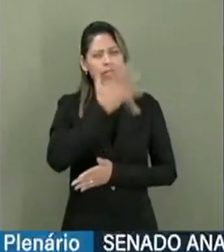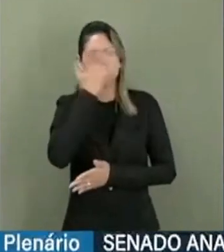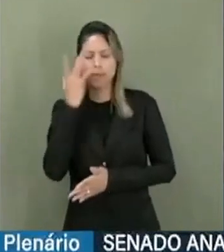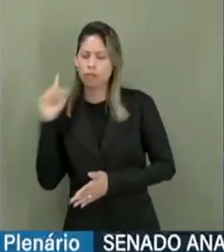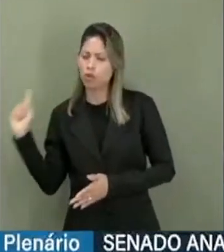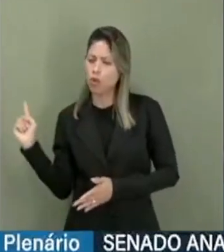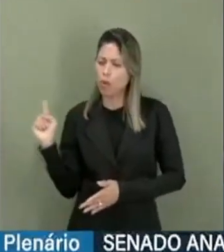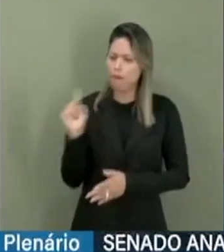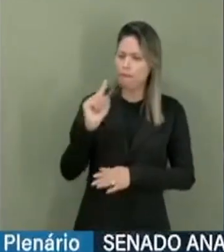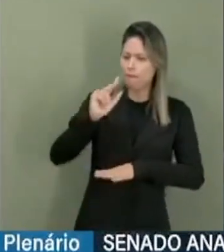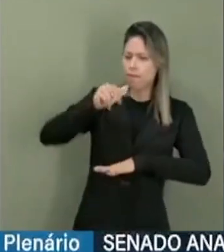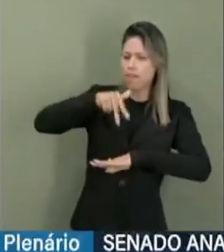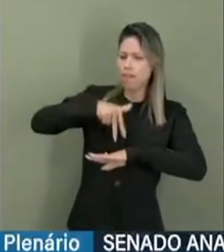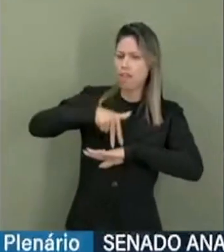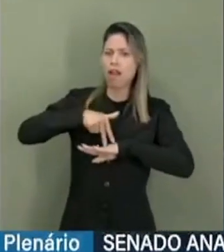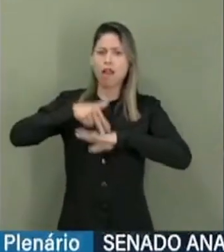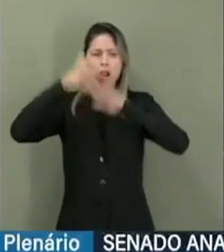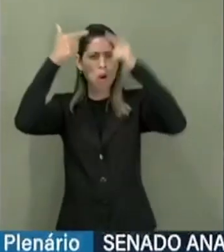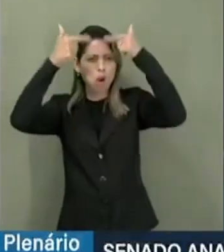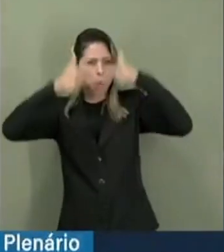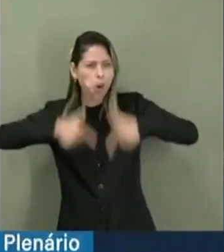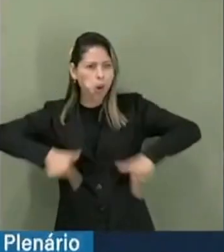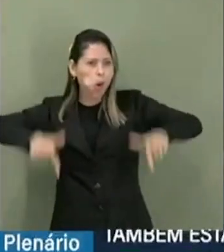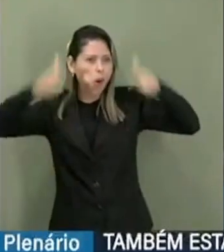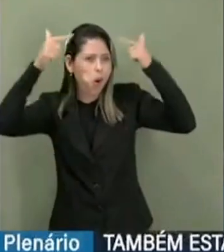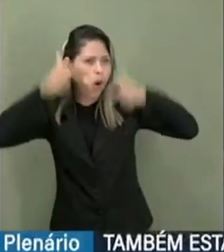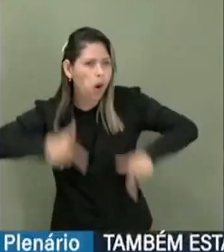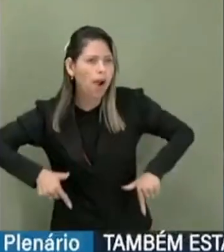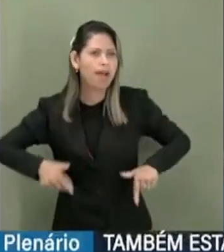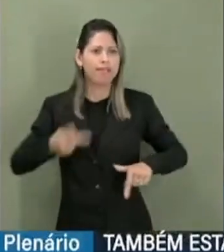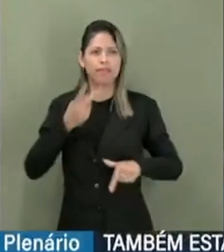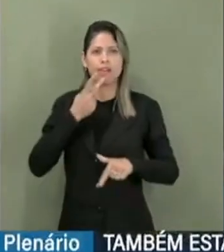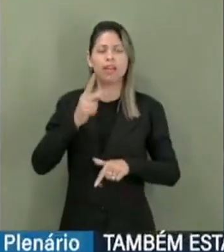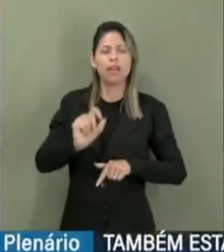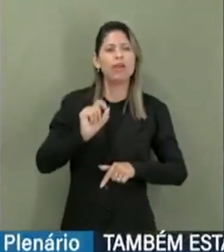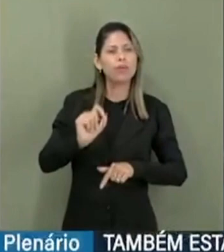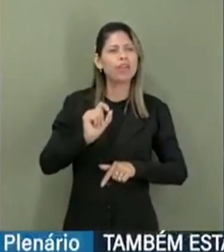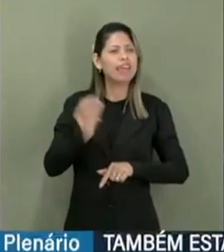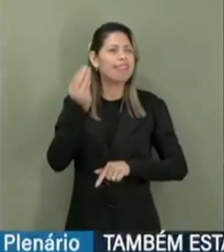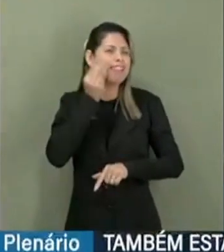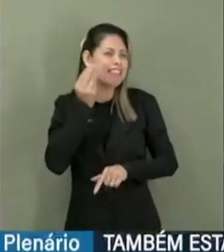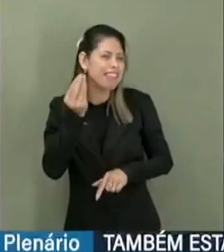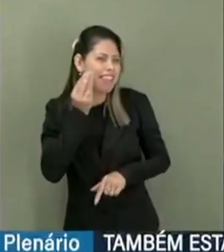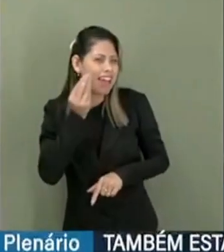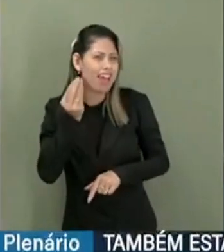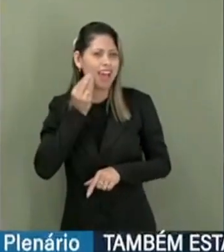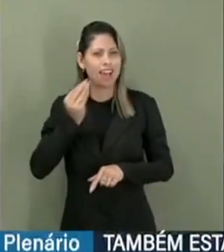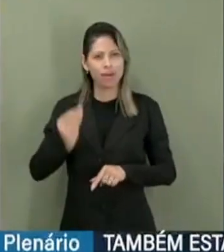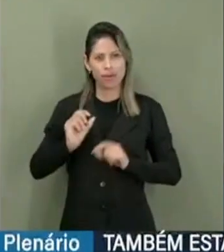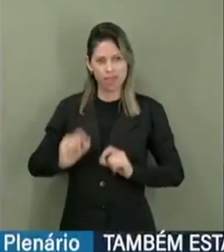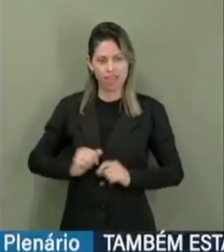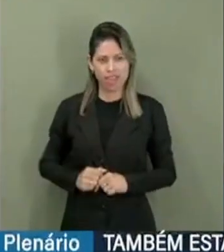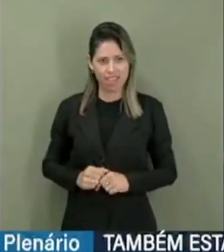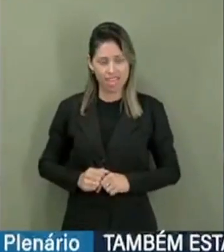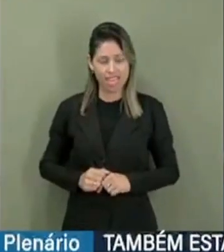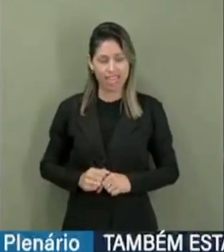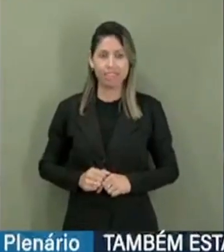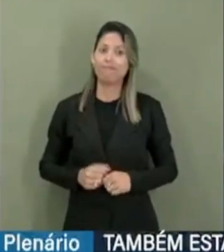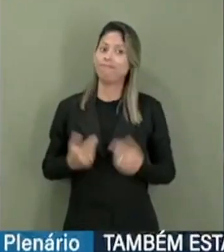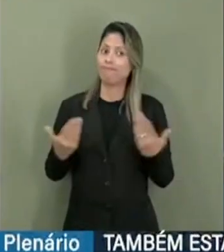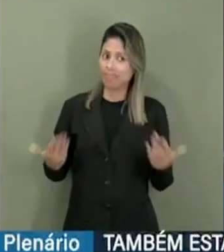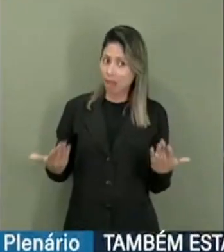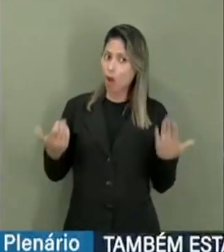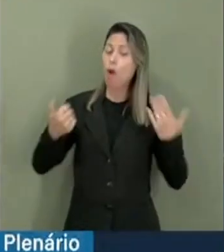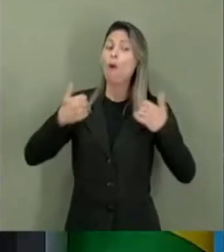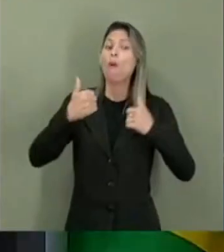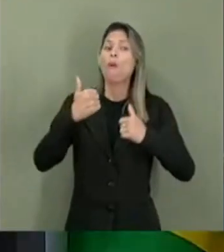com total disfarçateis para querer defender o indefensável o Brasil voltou